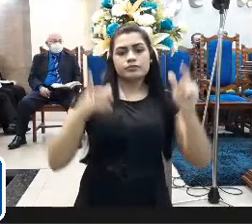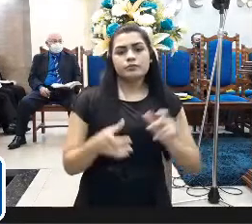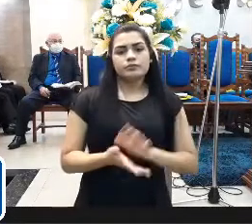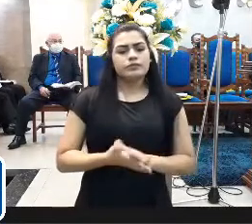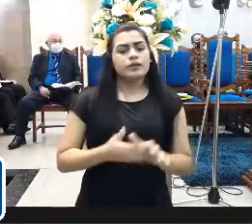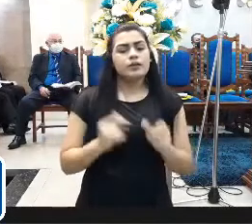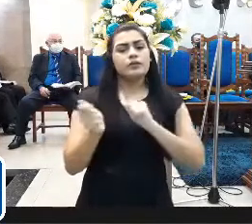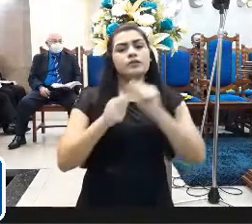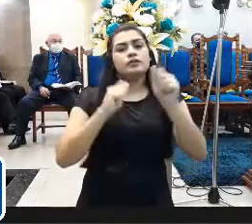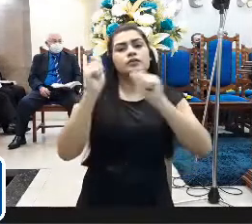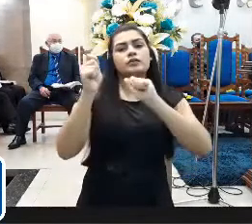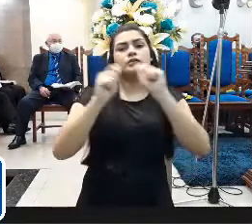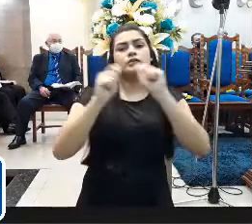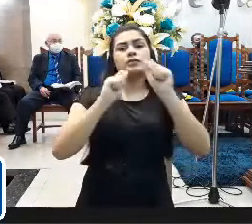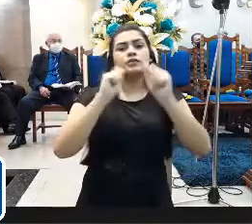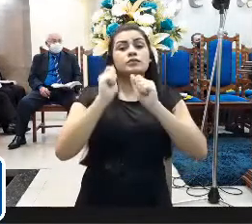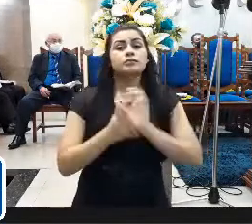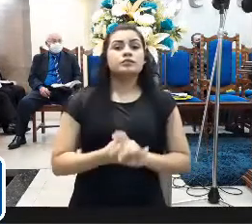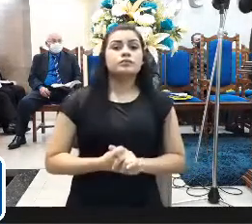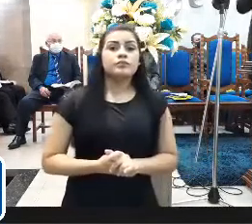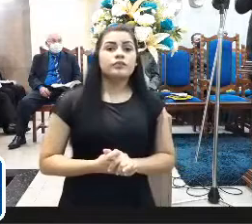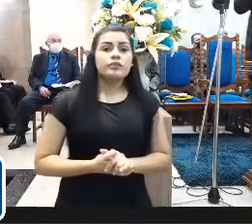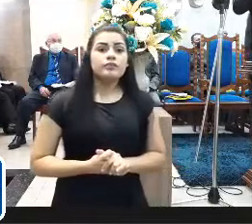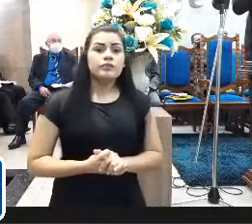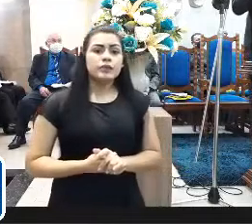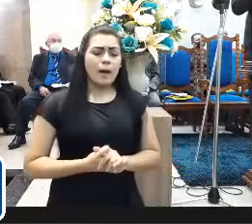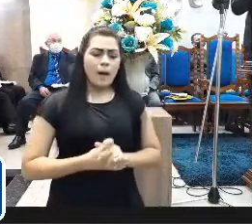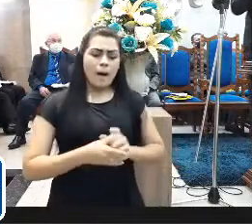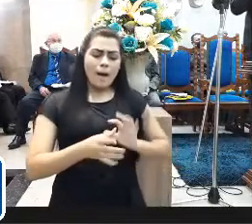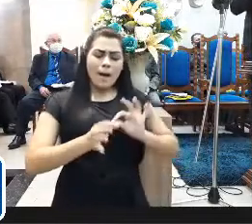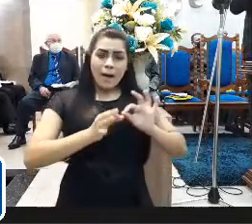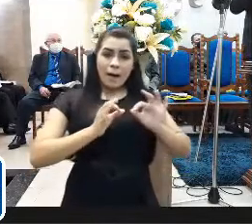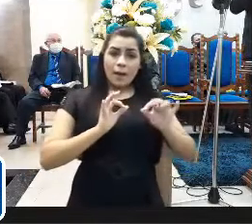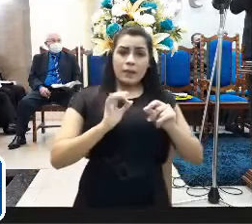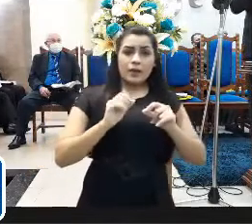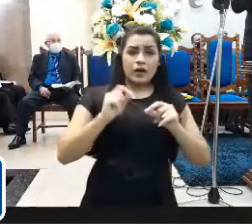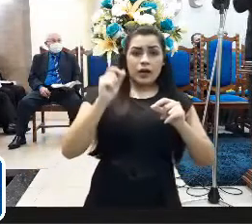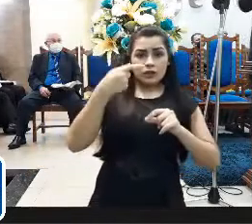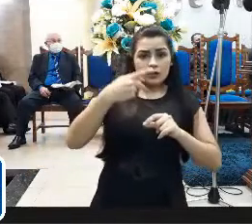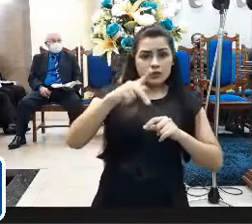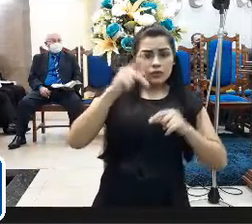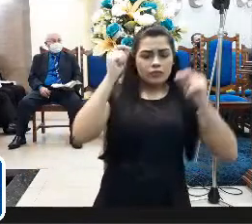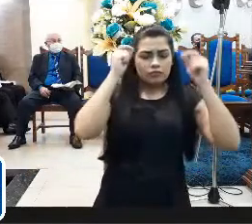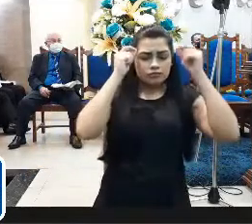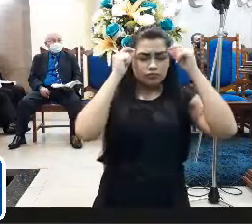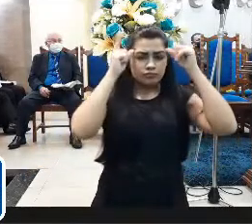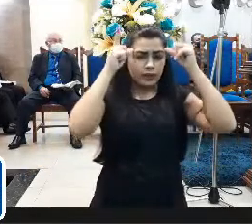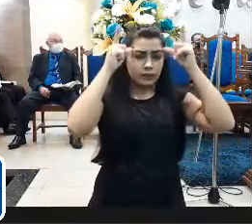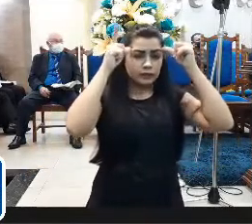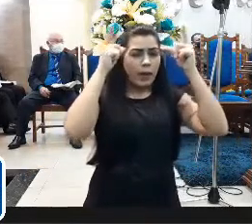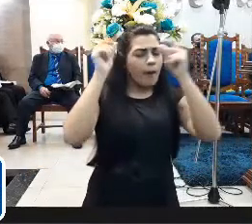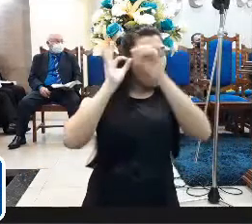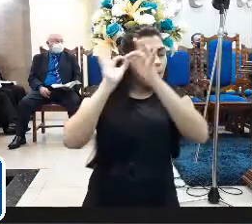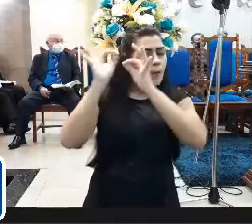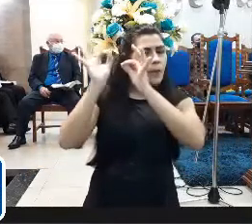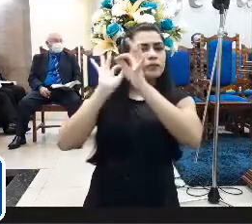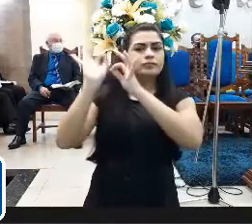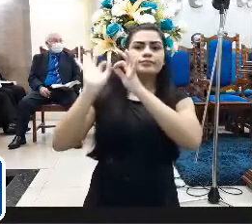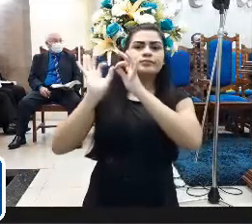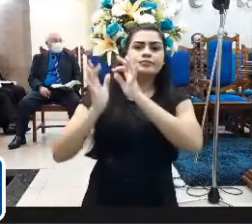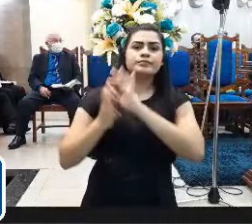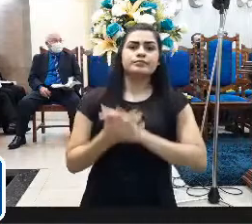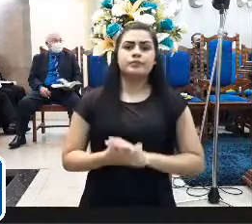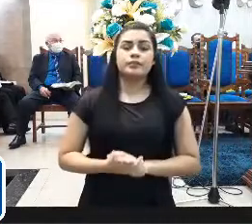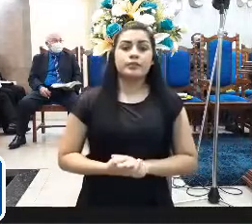entendimento. Aleluia. Prepare sua mente. Cuide da sua mente.